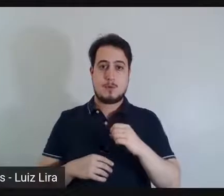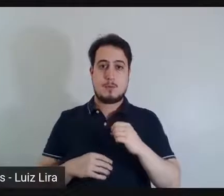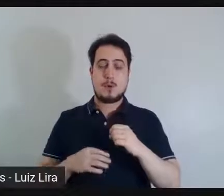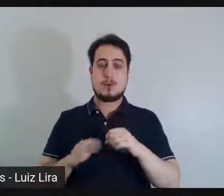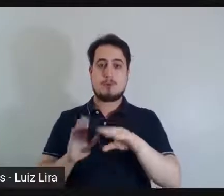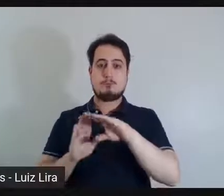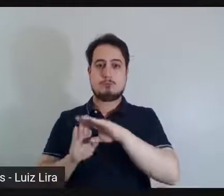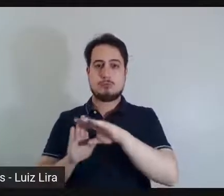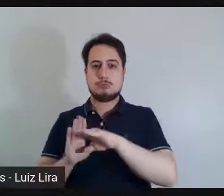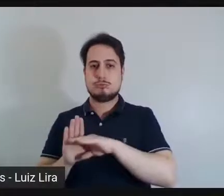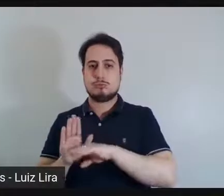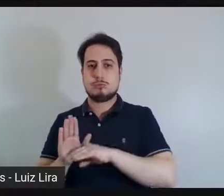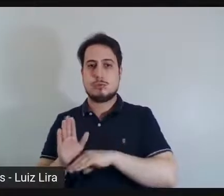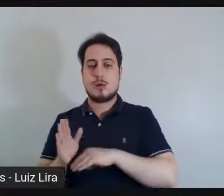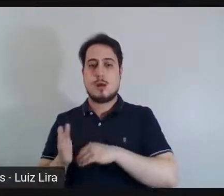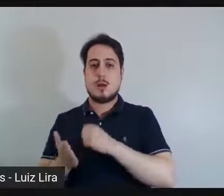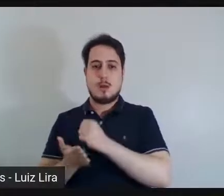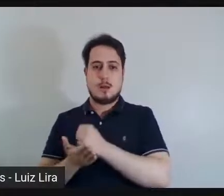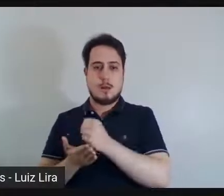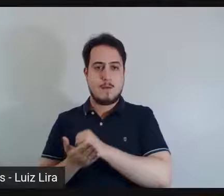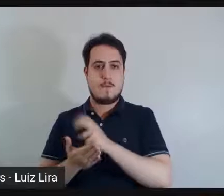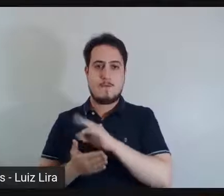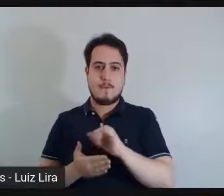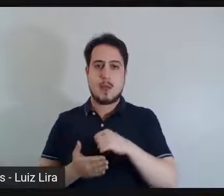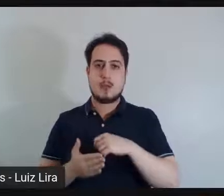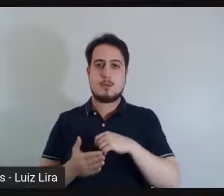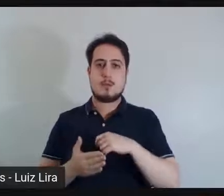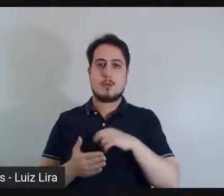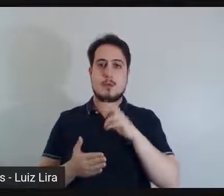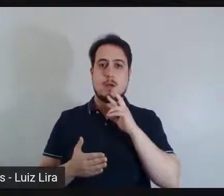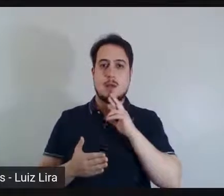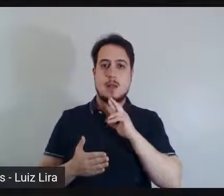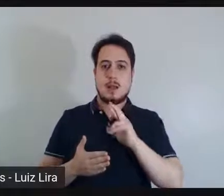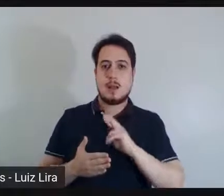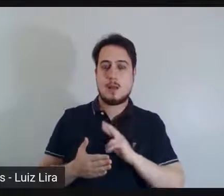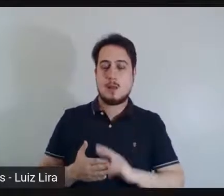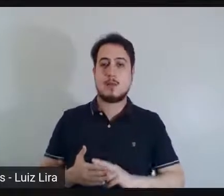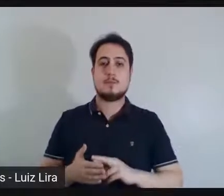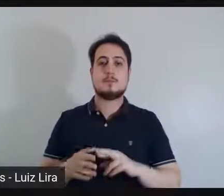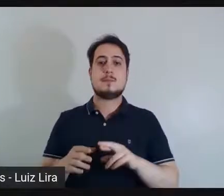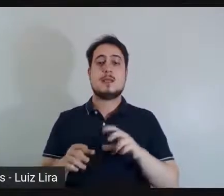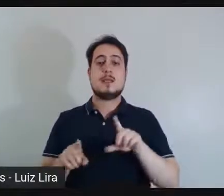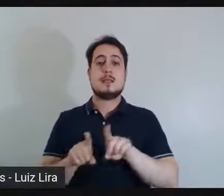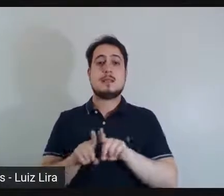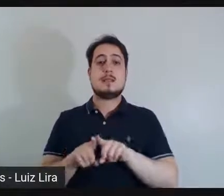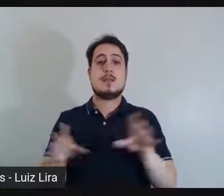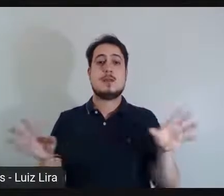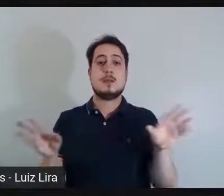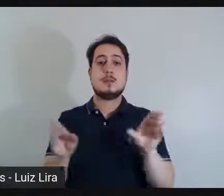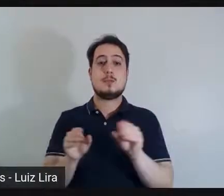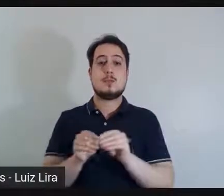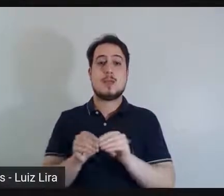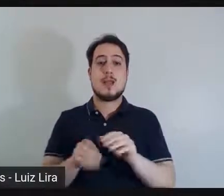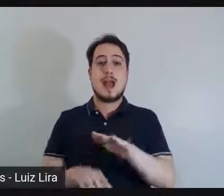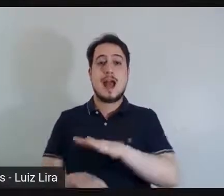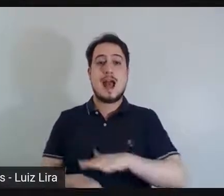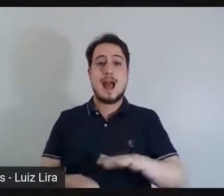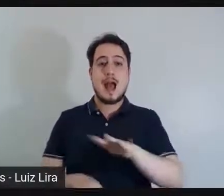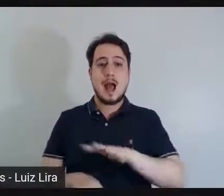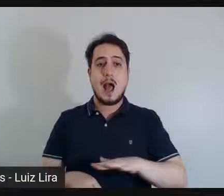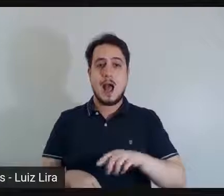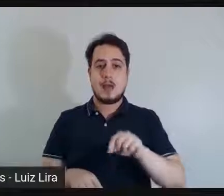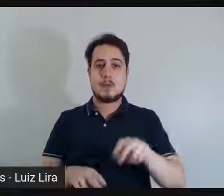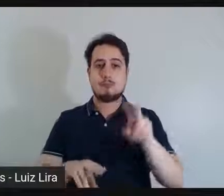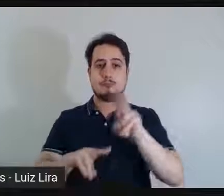contratos, ele vai recebendo a demanda e vai realizando, ele não fica fixo no contrato, e vai reduzir espaço físico, que de repente